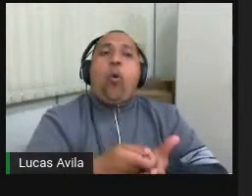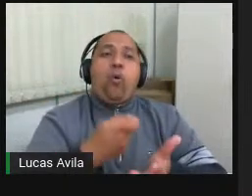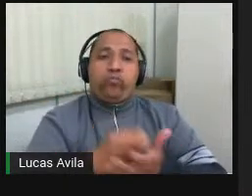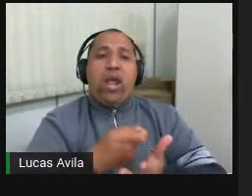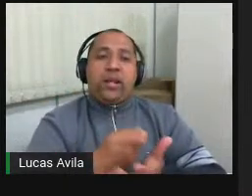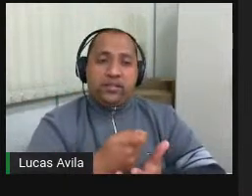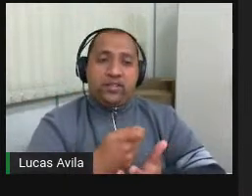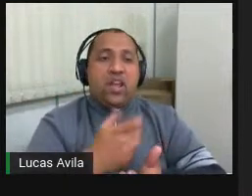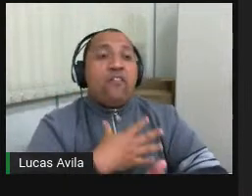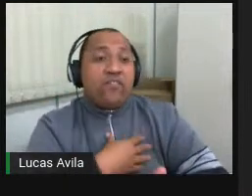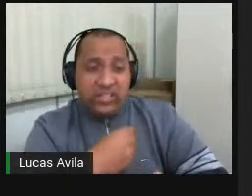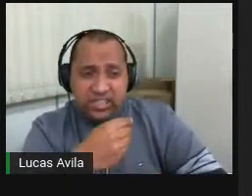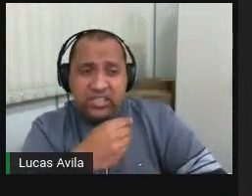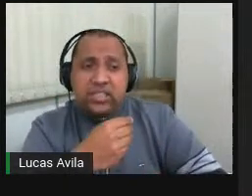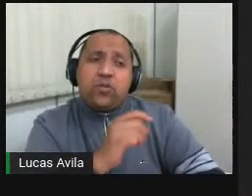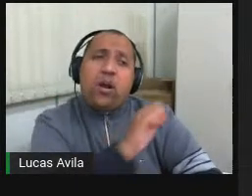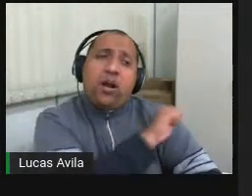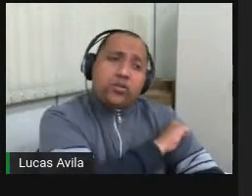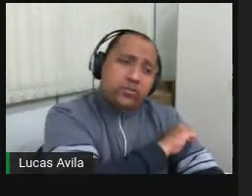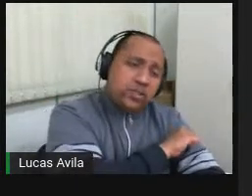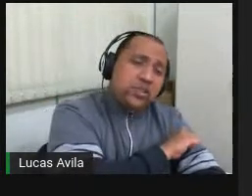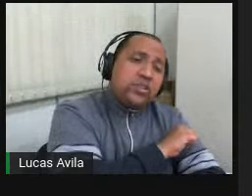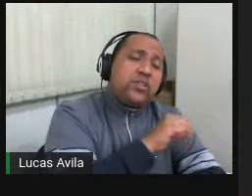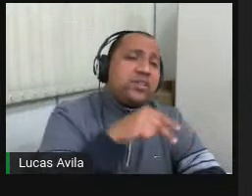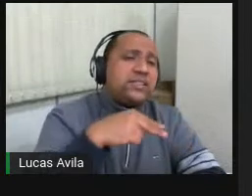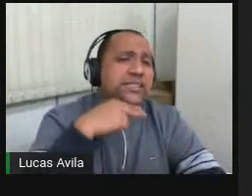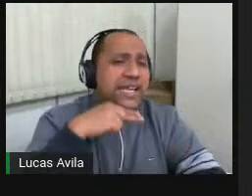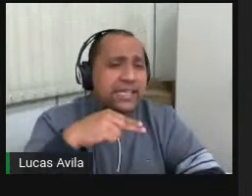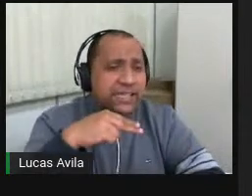filhos, nossos alunos, nossos netos,